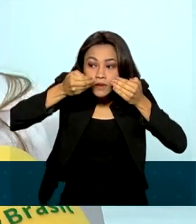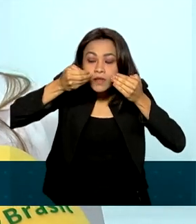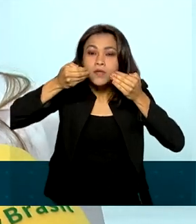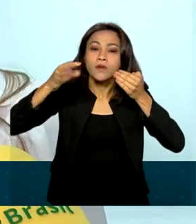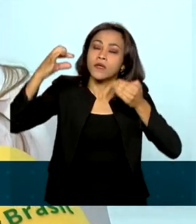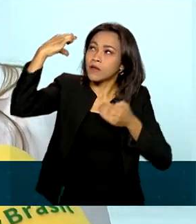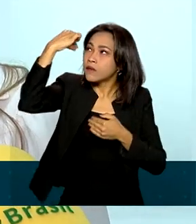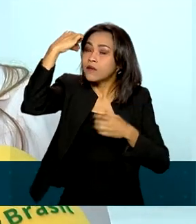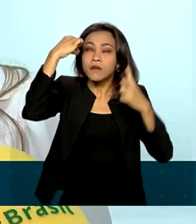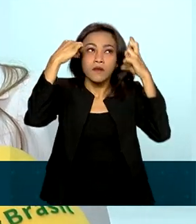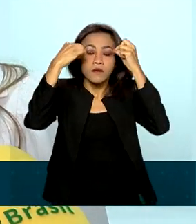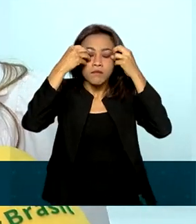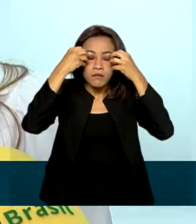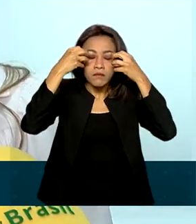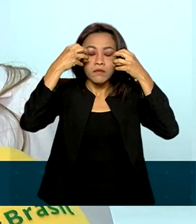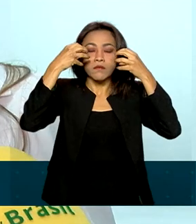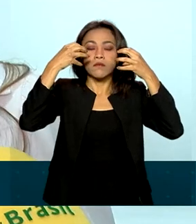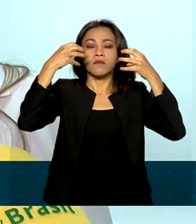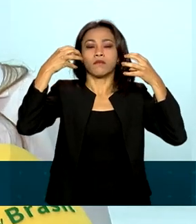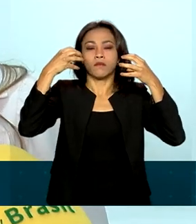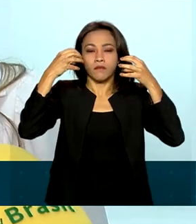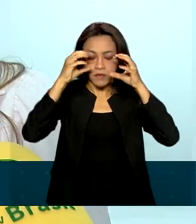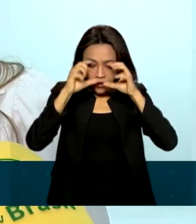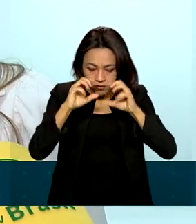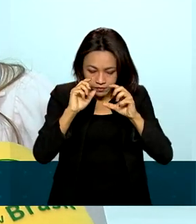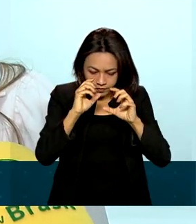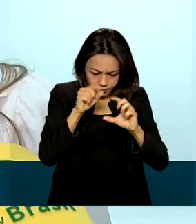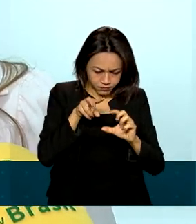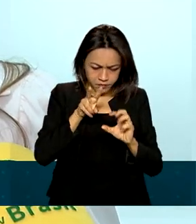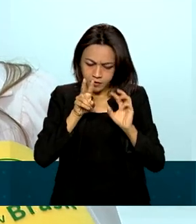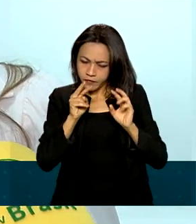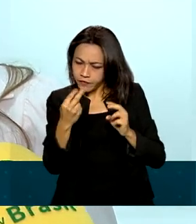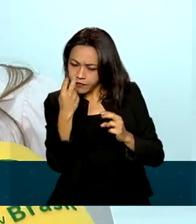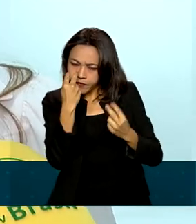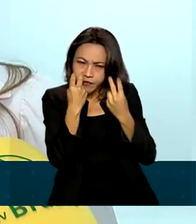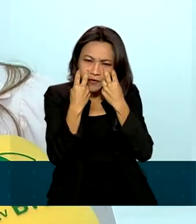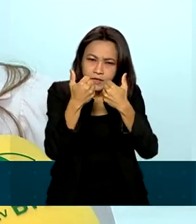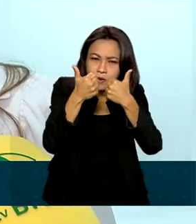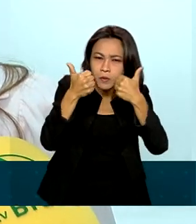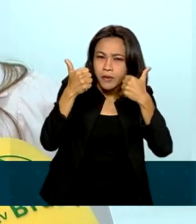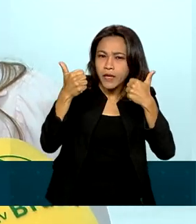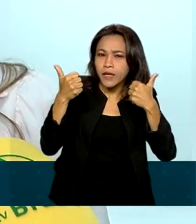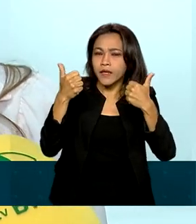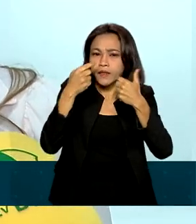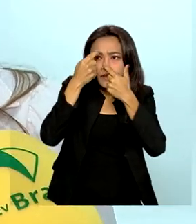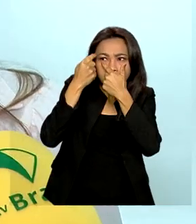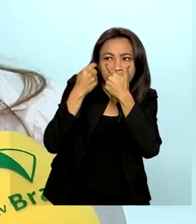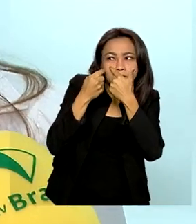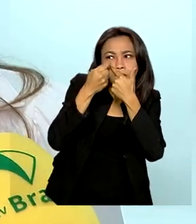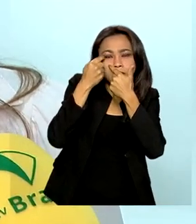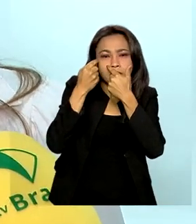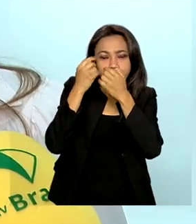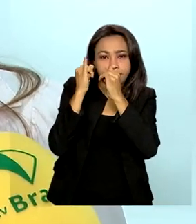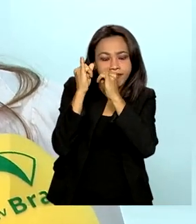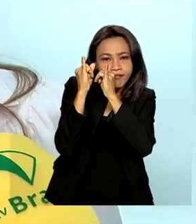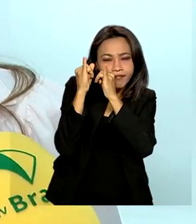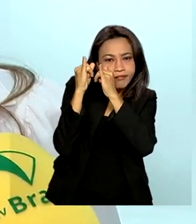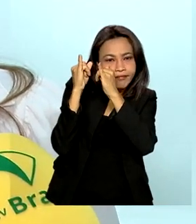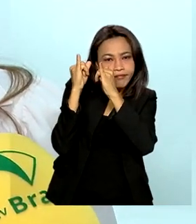dilatar pupila para te ver se o Vitor tá tudo bem se a retina tá tudo bem se o nervo ótico tá